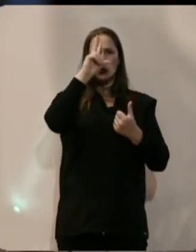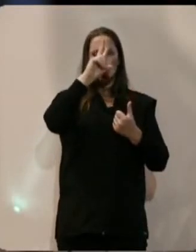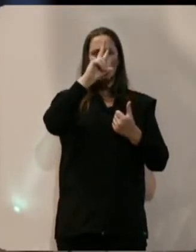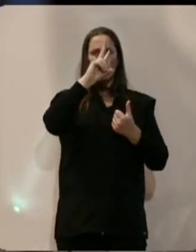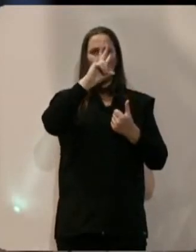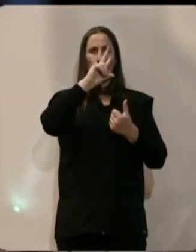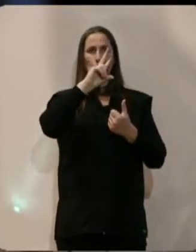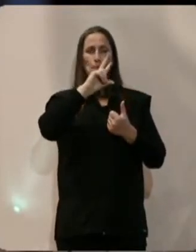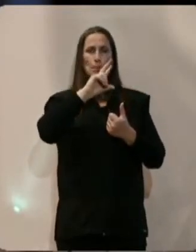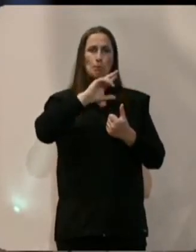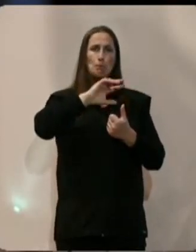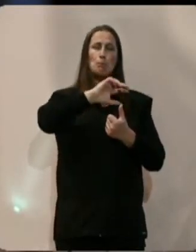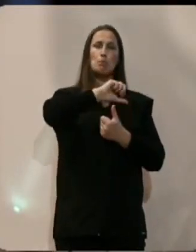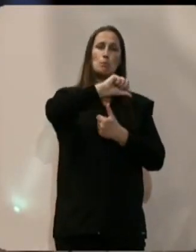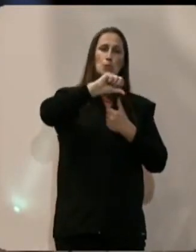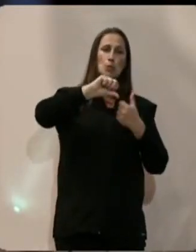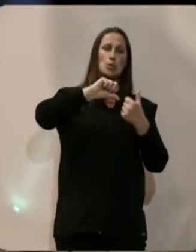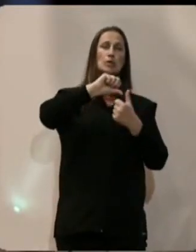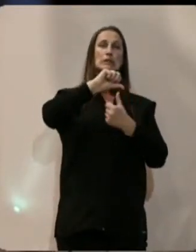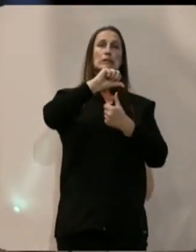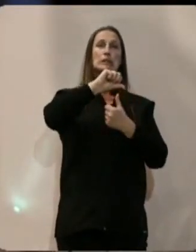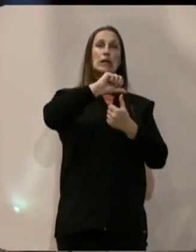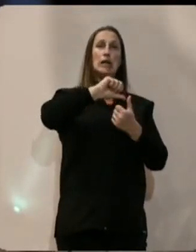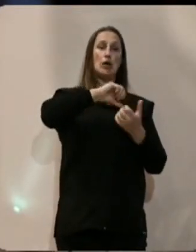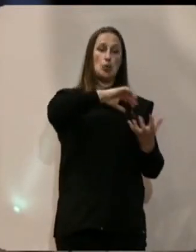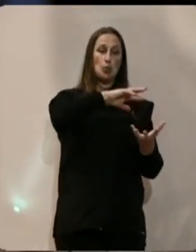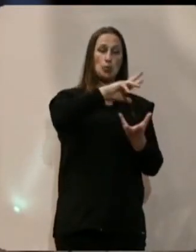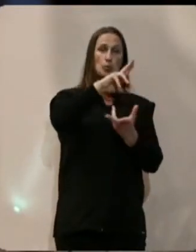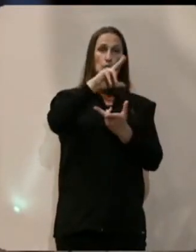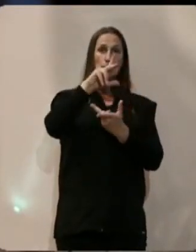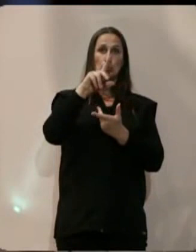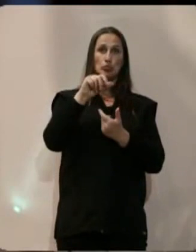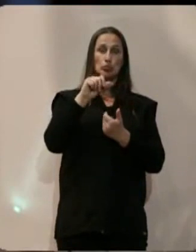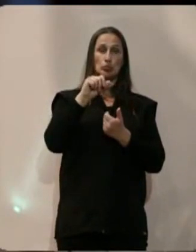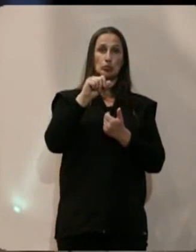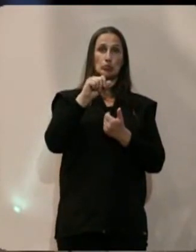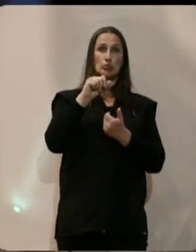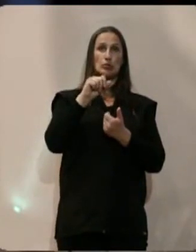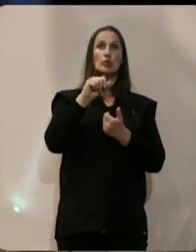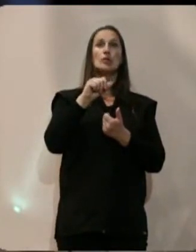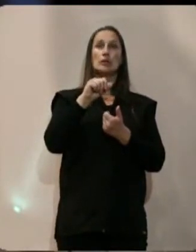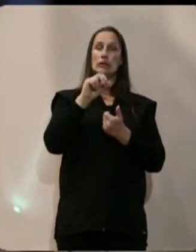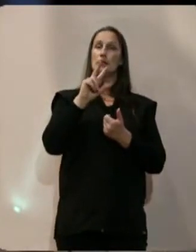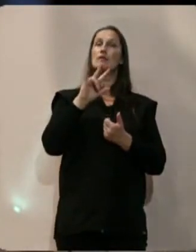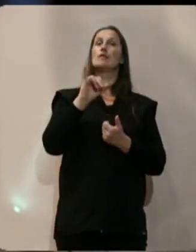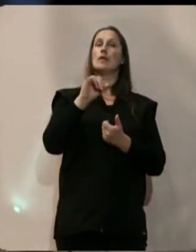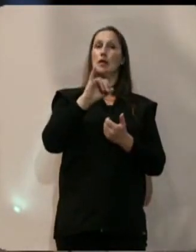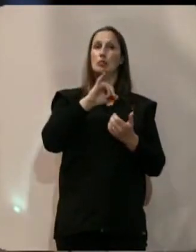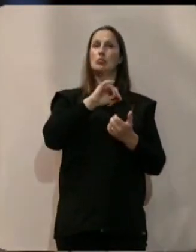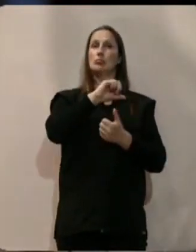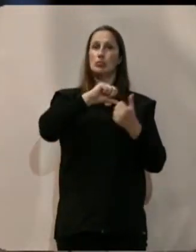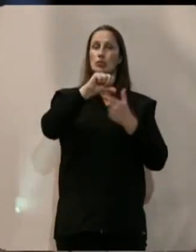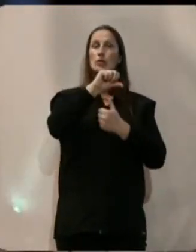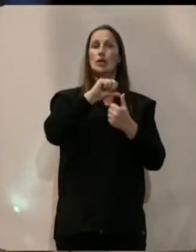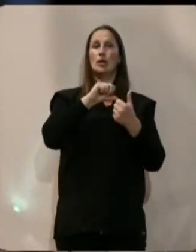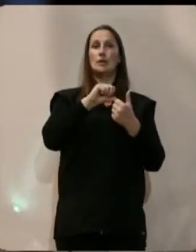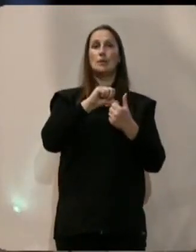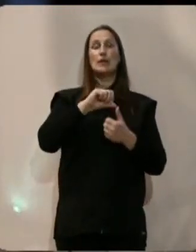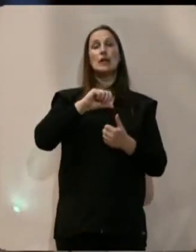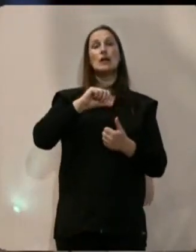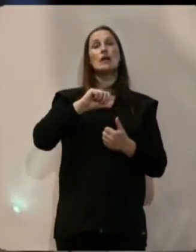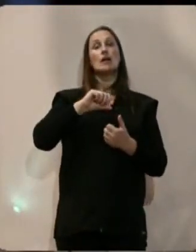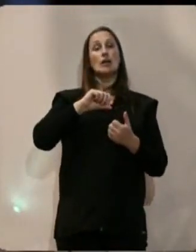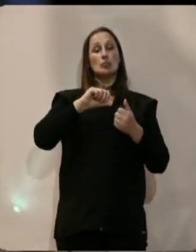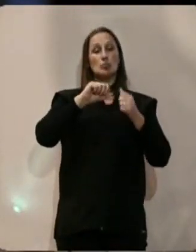E eu creio que Deus está permitindo que essa pandemia afetasse o mundo inteiro, para pegar